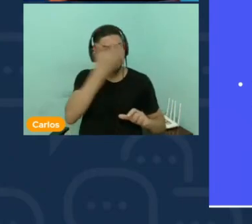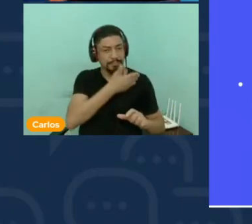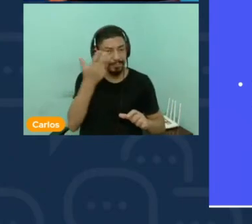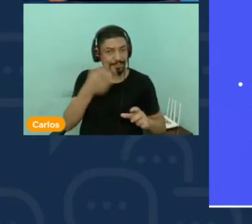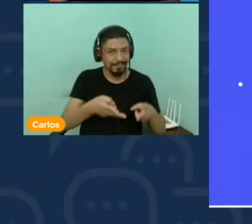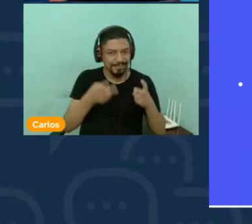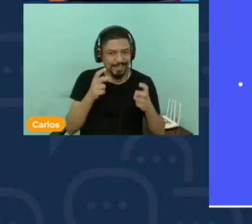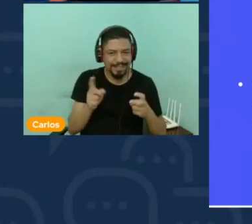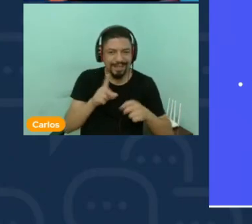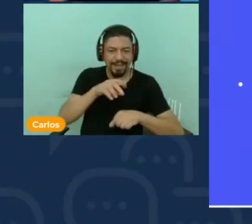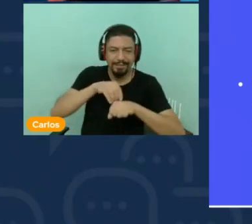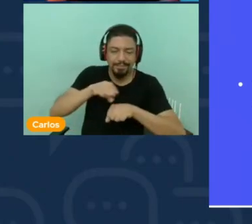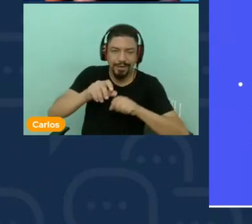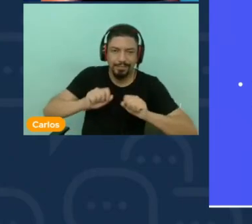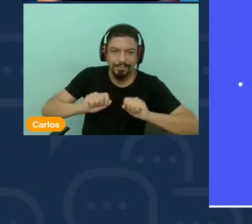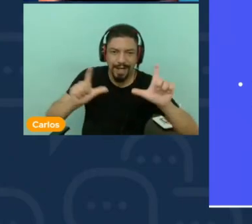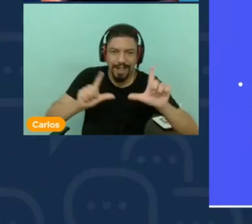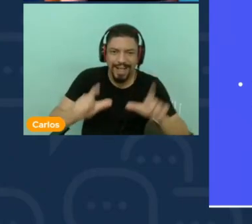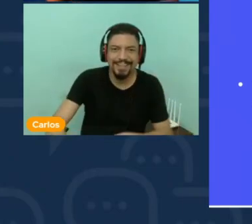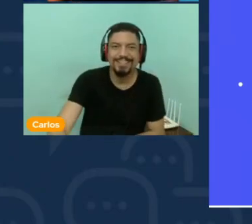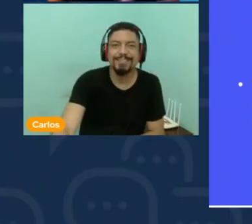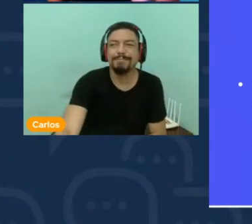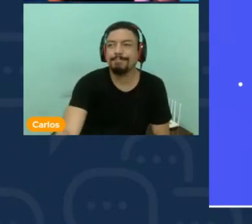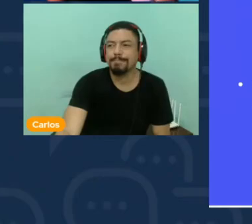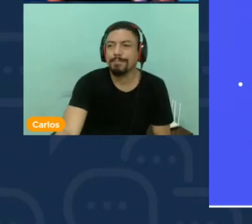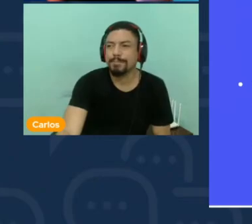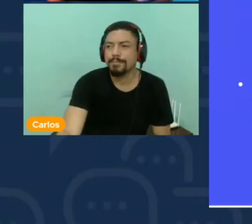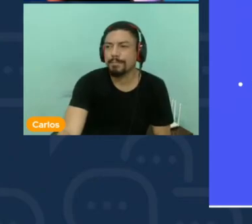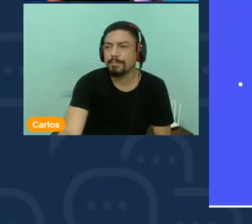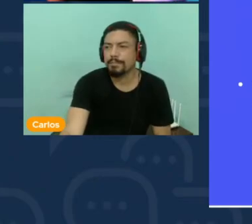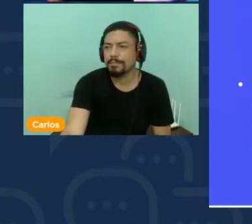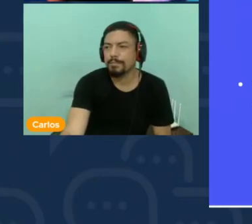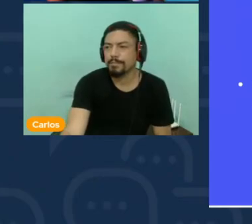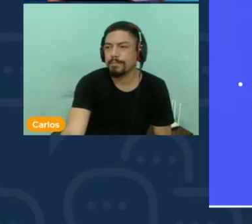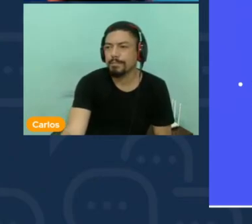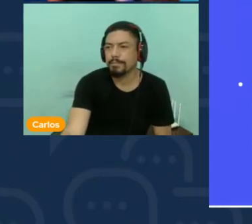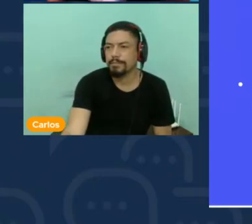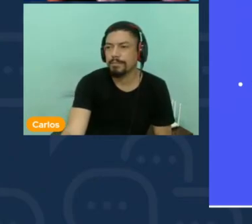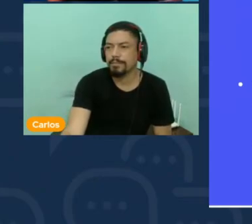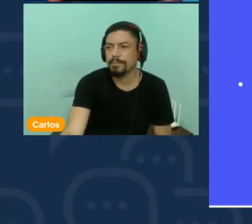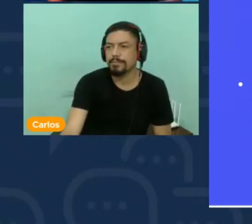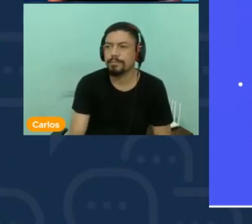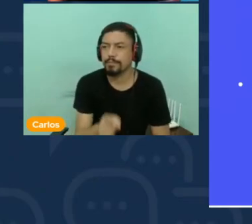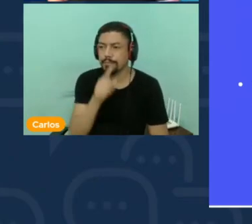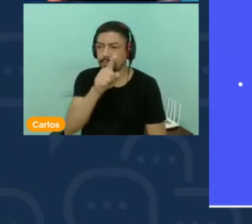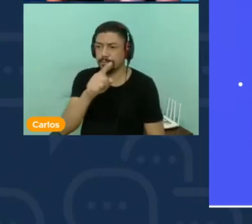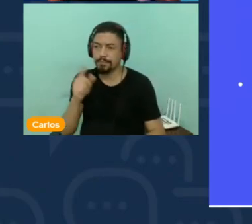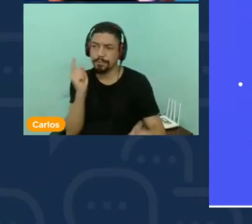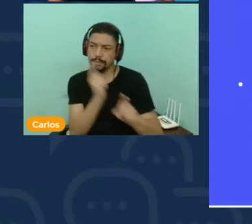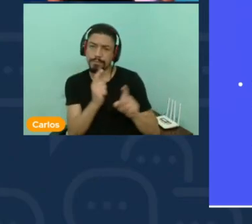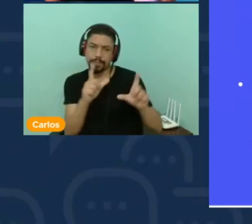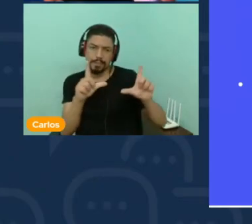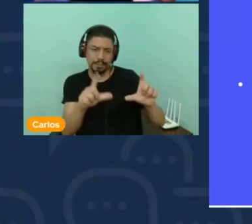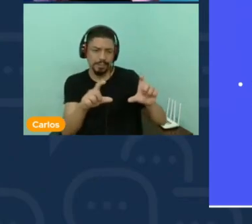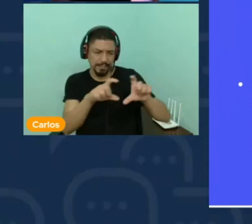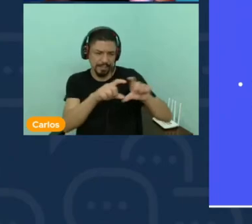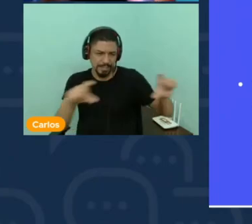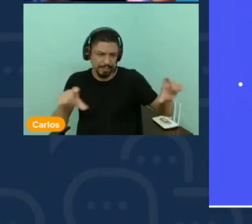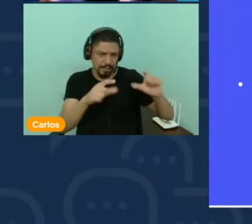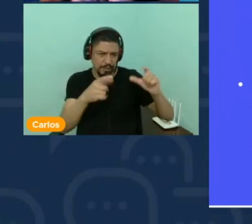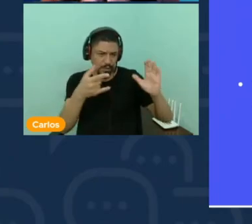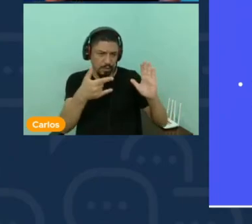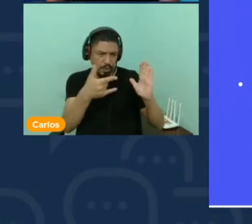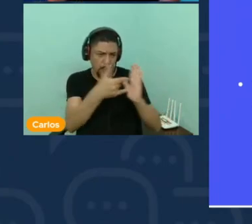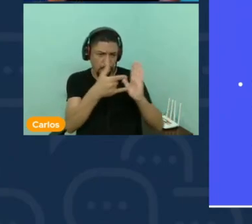desapercebido. Então, ele pode analisar e falar assim, olha, nesse trecho aqui você pode ter um problema. Corrija, faça